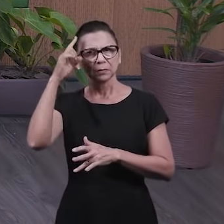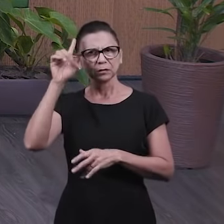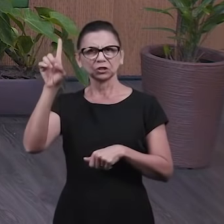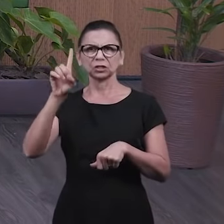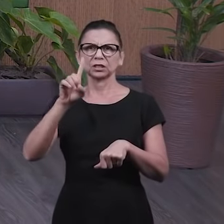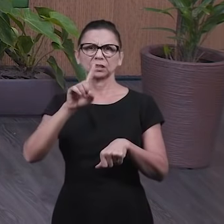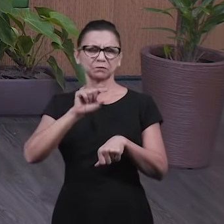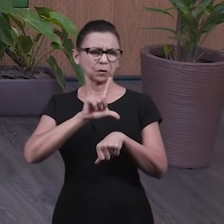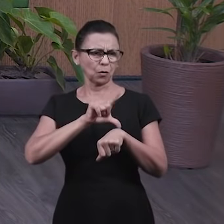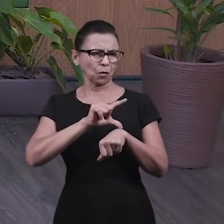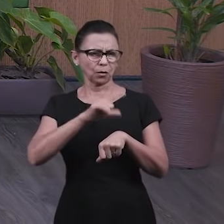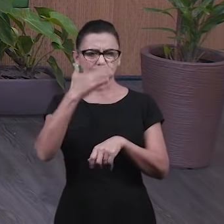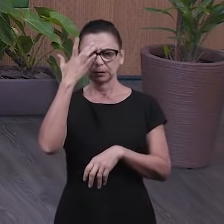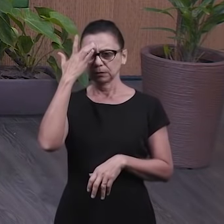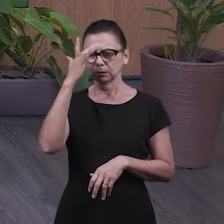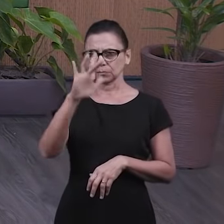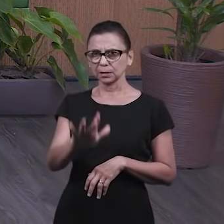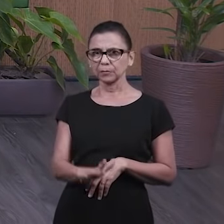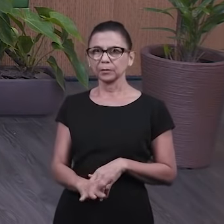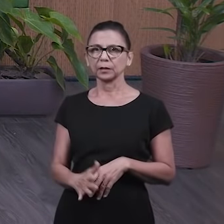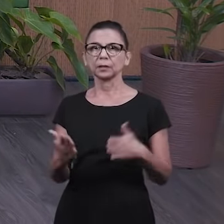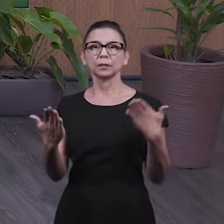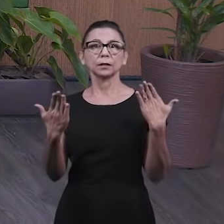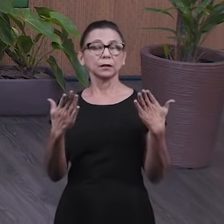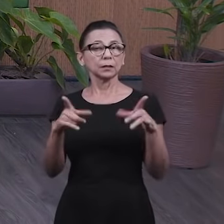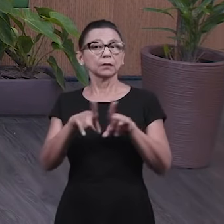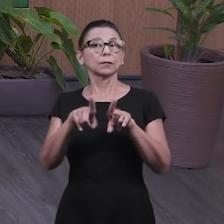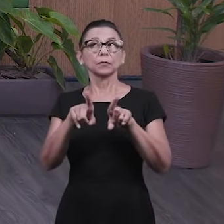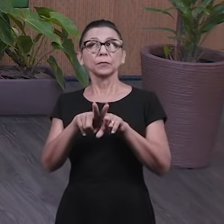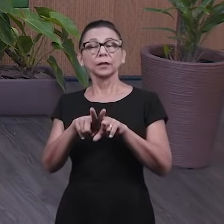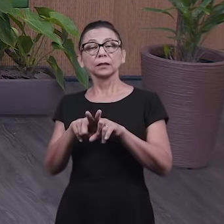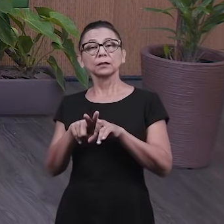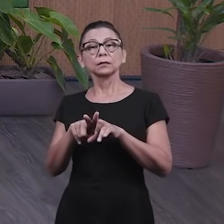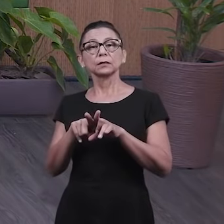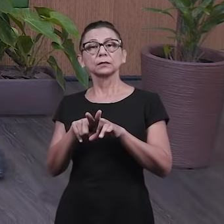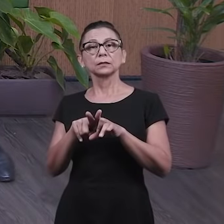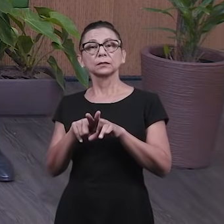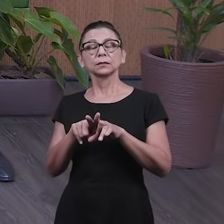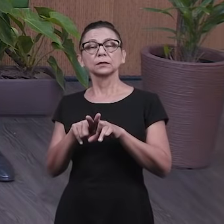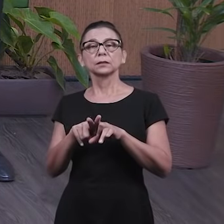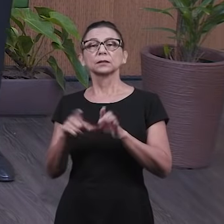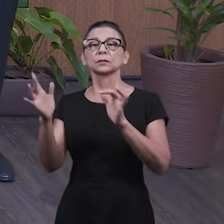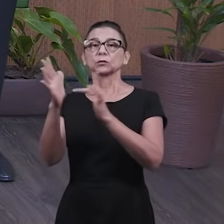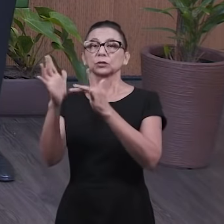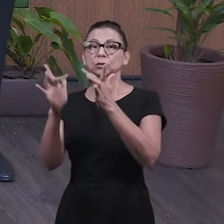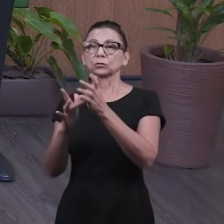sabe, nem os anjos, nem o Filho Jesus, unicamente Deus Pai.